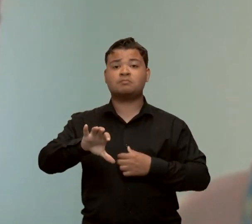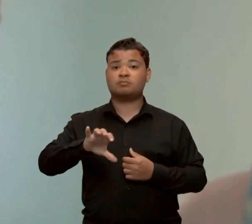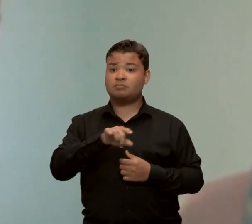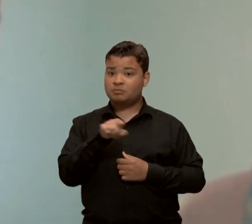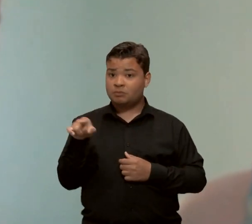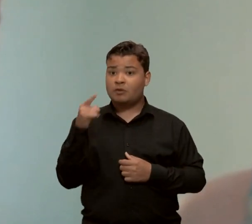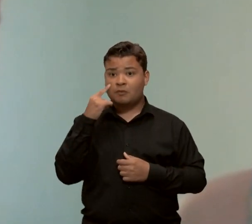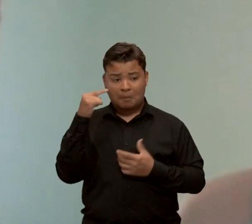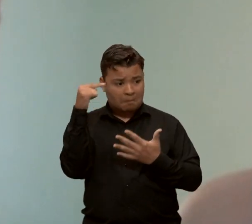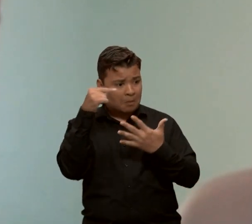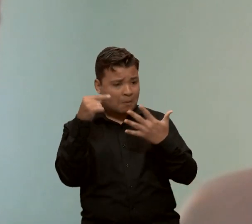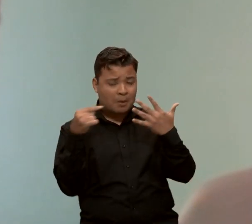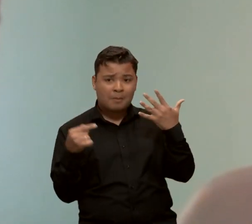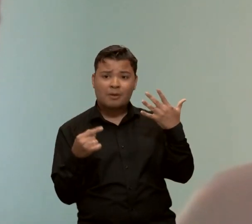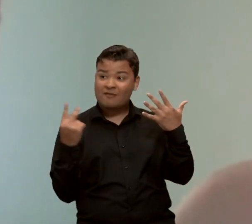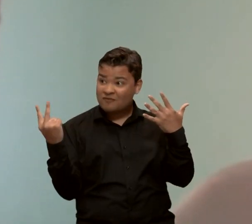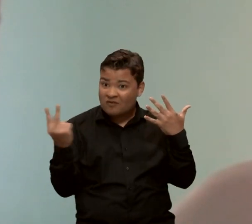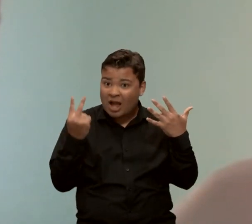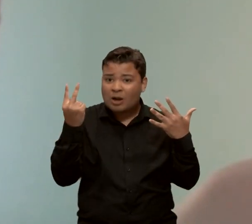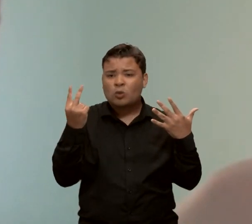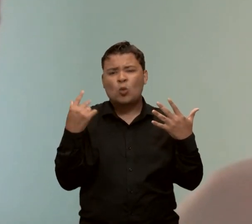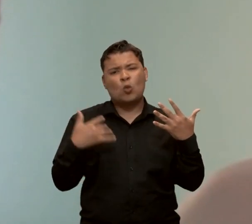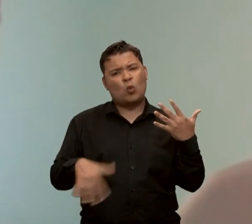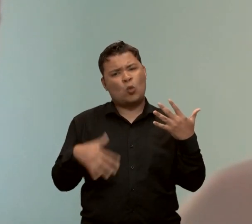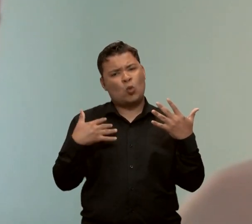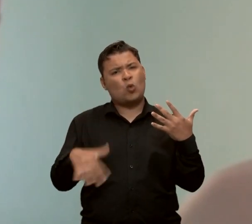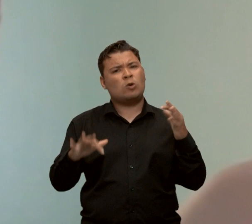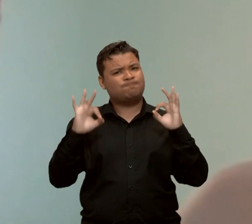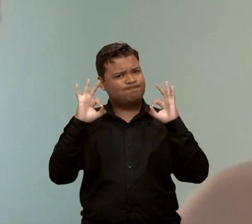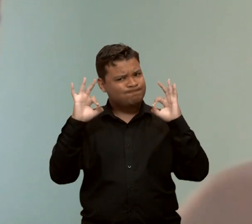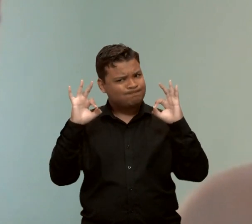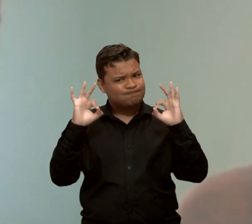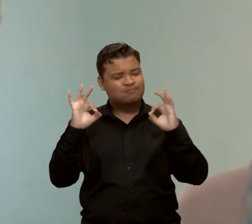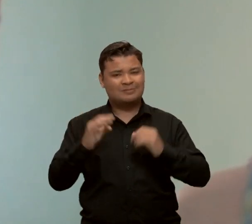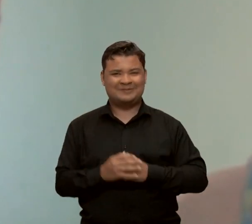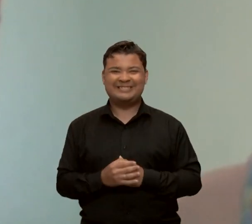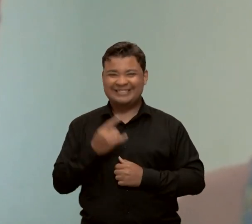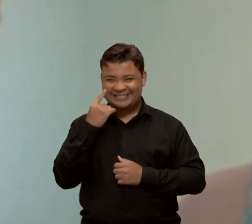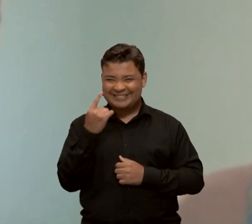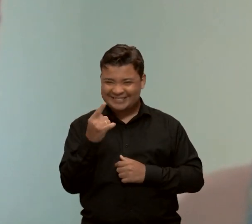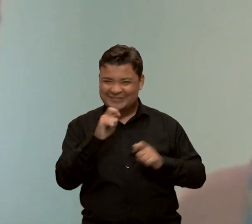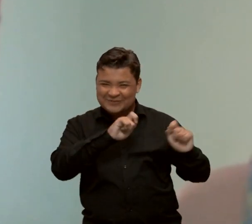valores tão caros para nós hoje em dia. Então, nós temos aí, que as fotos mostram,